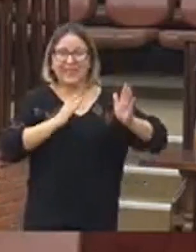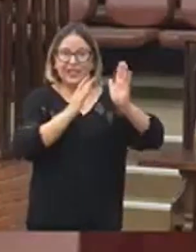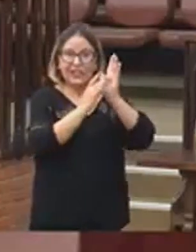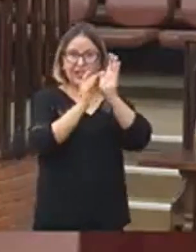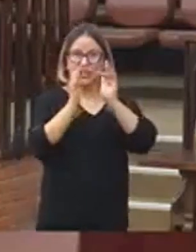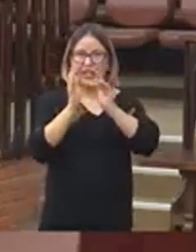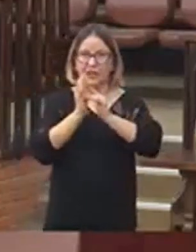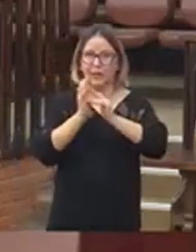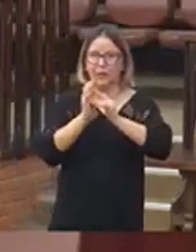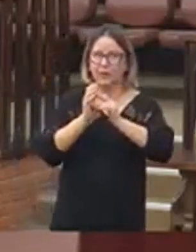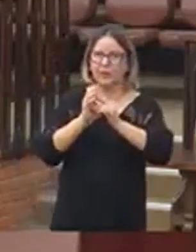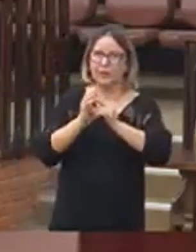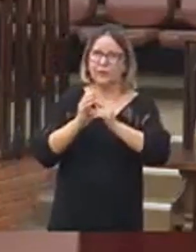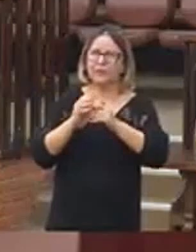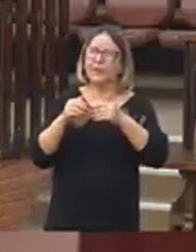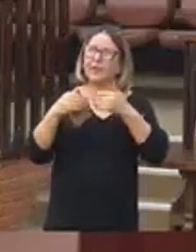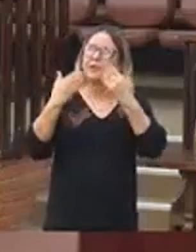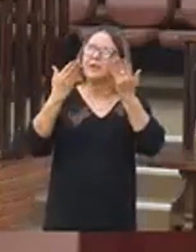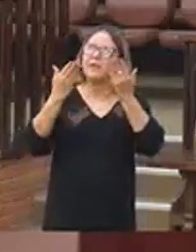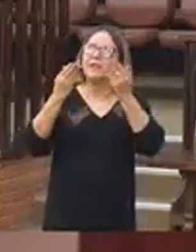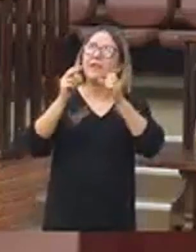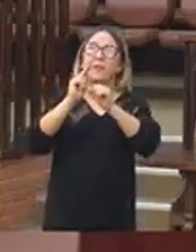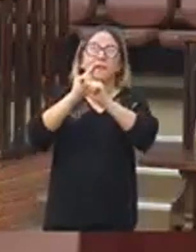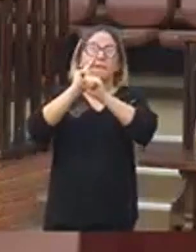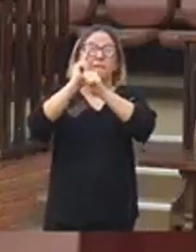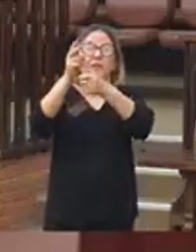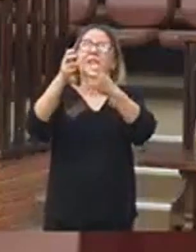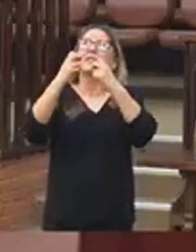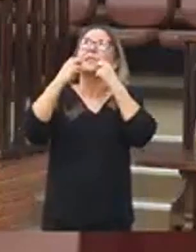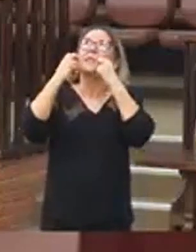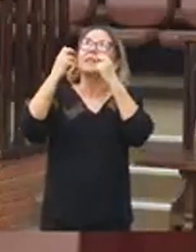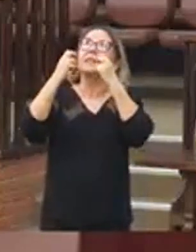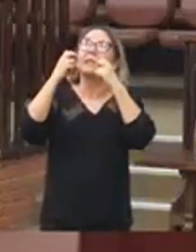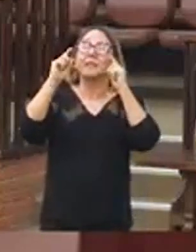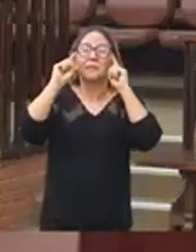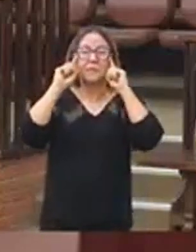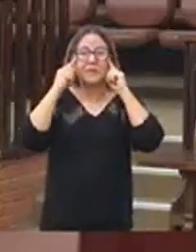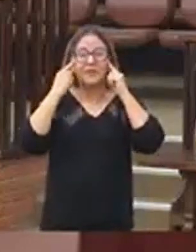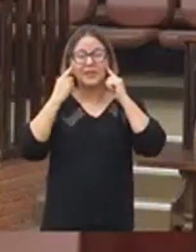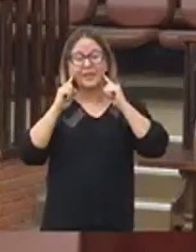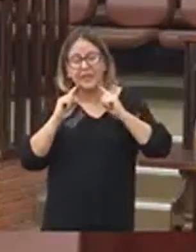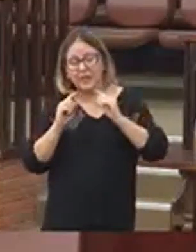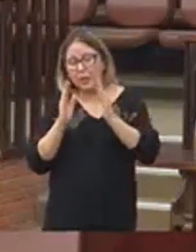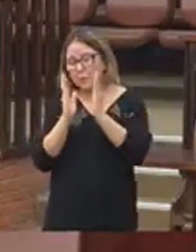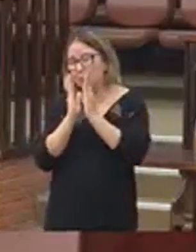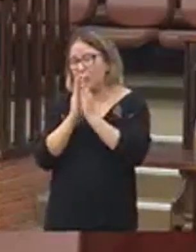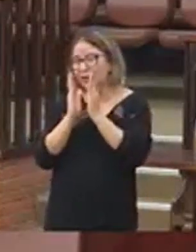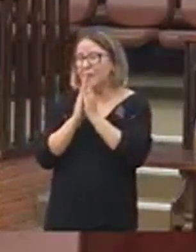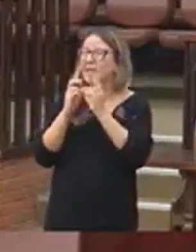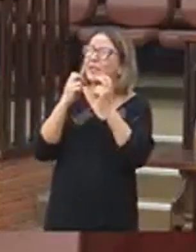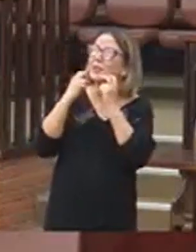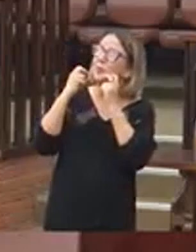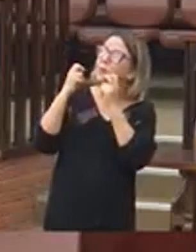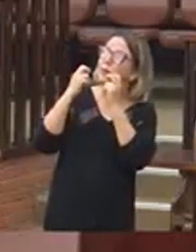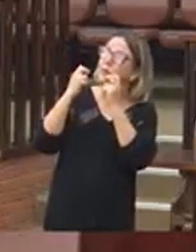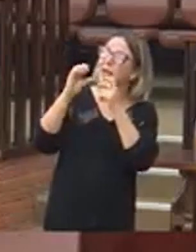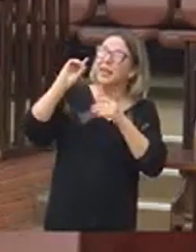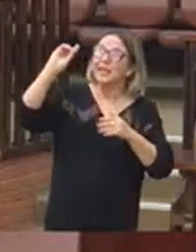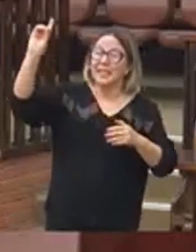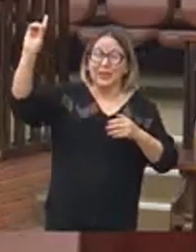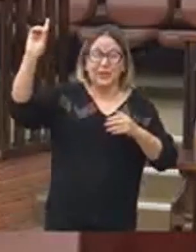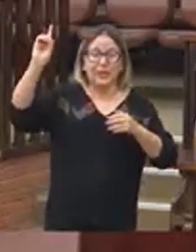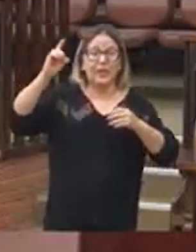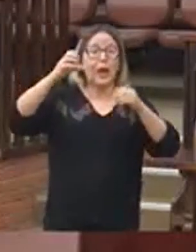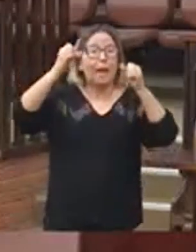oferecido forte clamor e lágrimas, orações e súplicas a quem podia